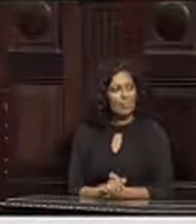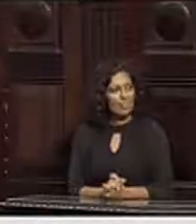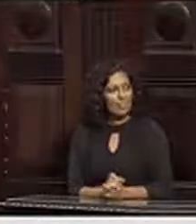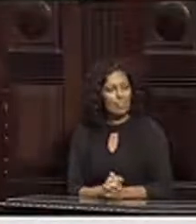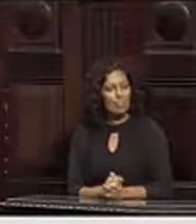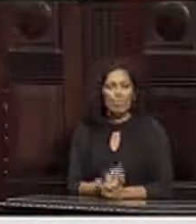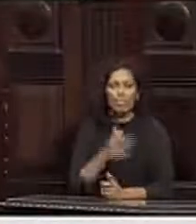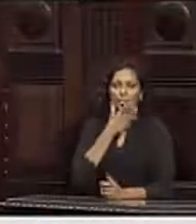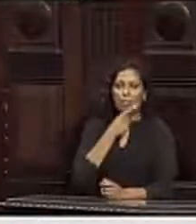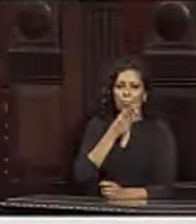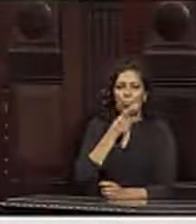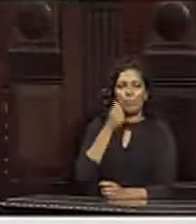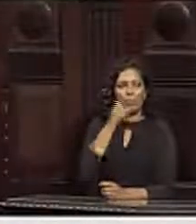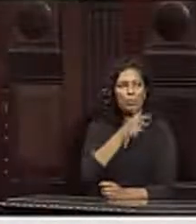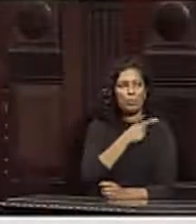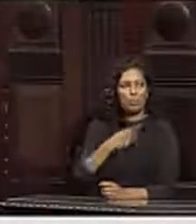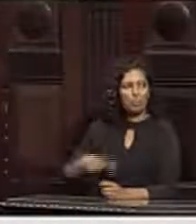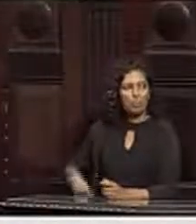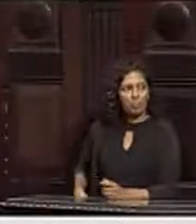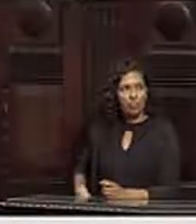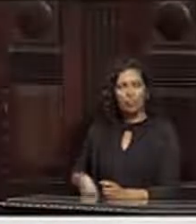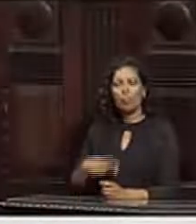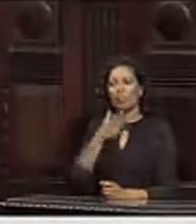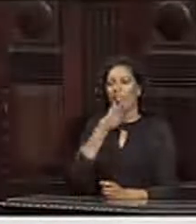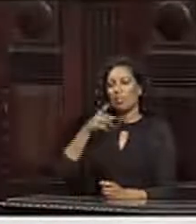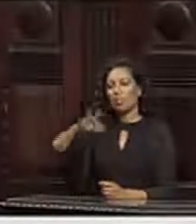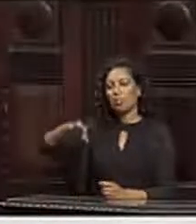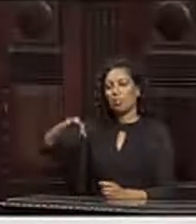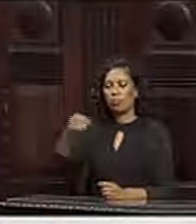Senhora Presidente, senhoras e senhores deputados,